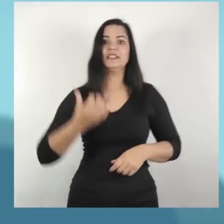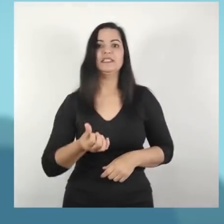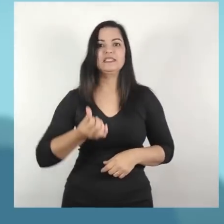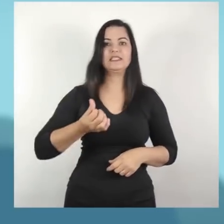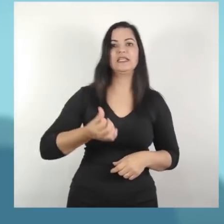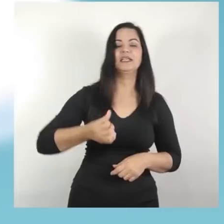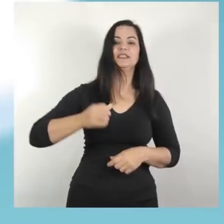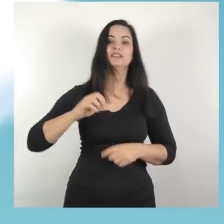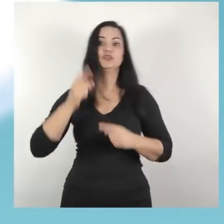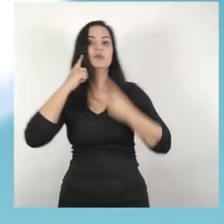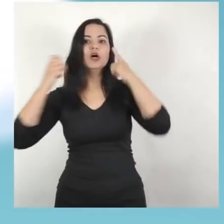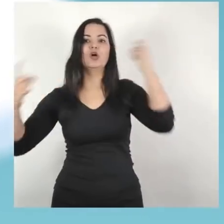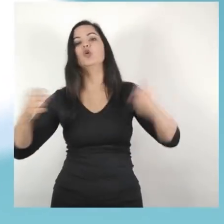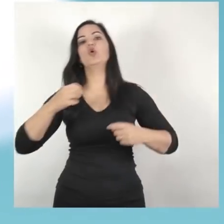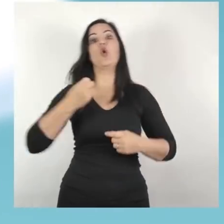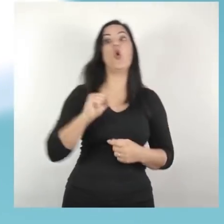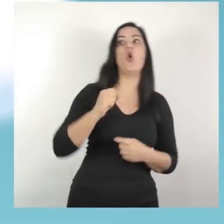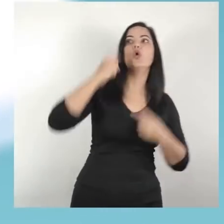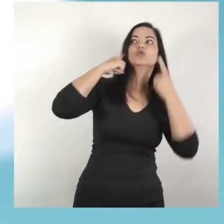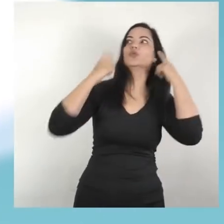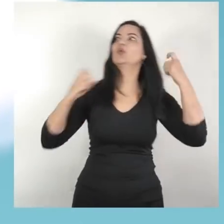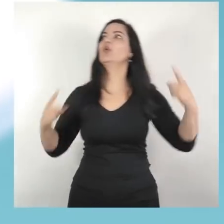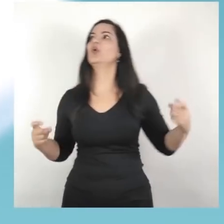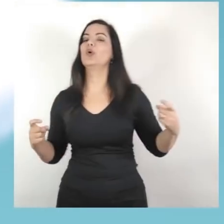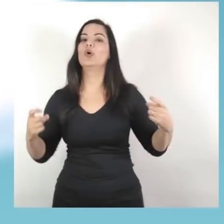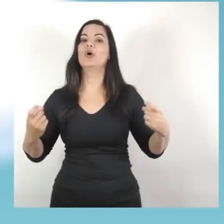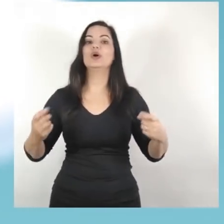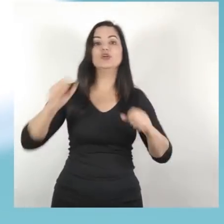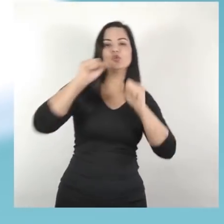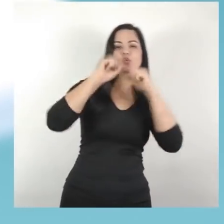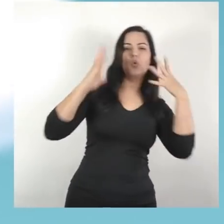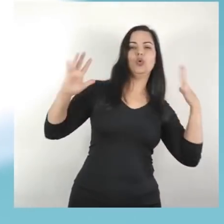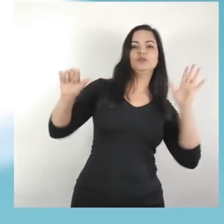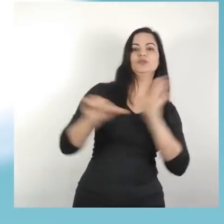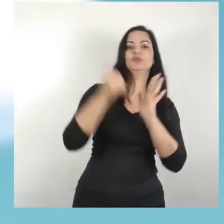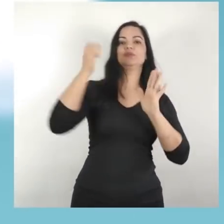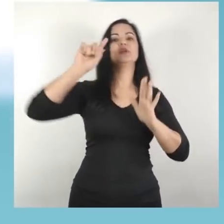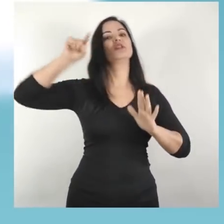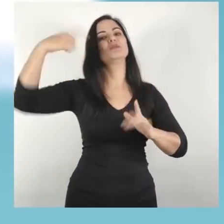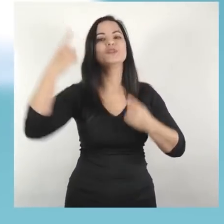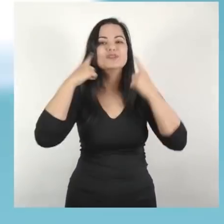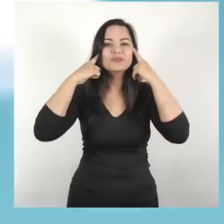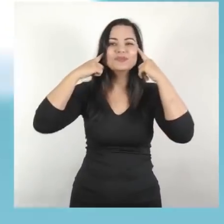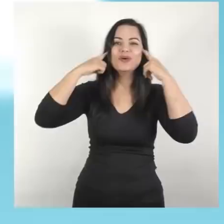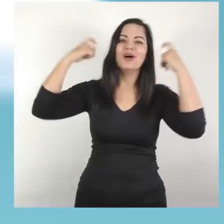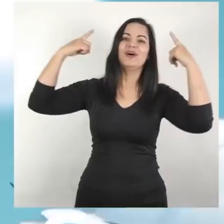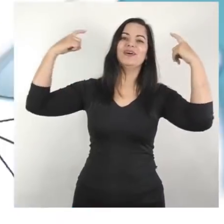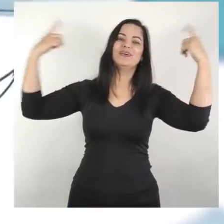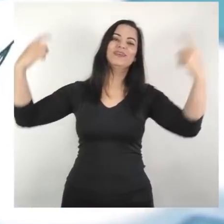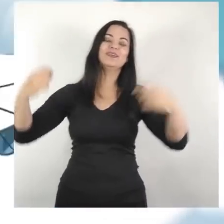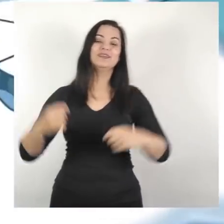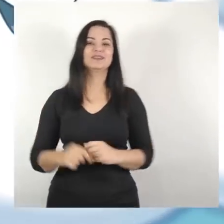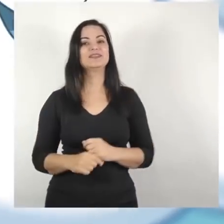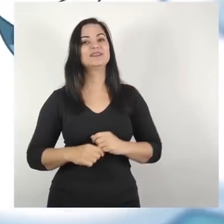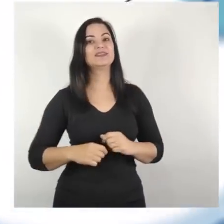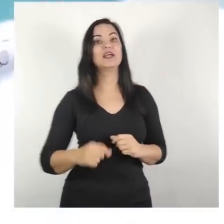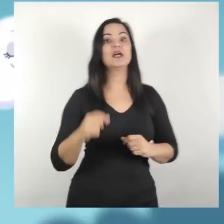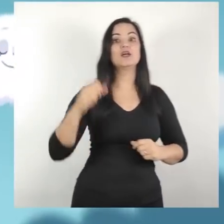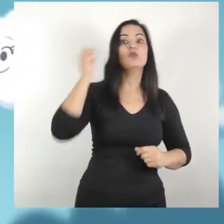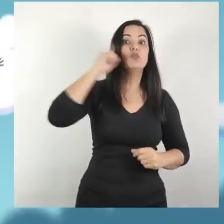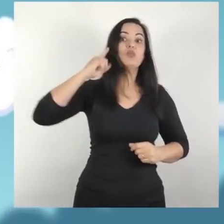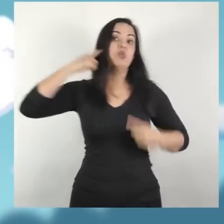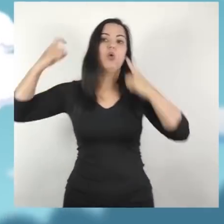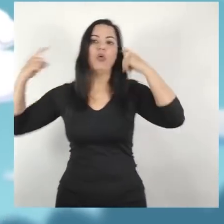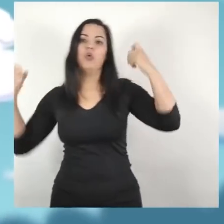5 trovões, 6 trovões, 7 trovões, 8. Primeiro chega a luz e depois vem o som pronto.